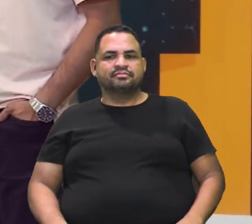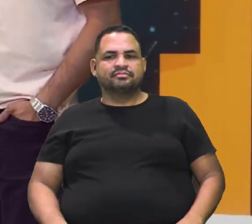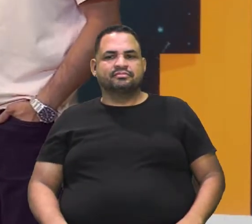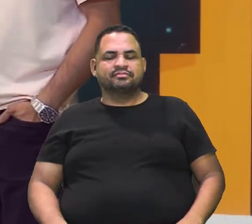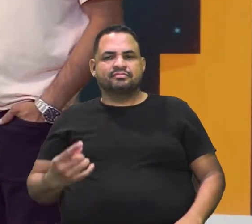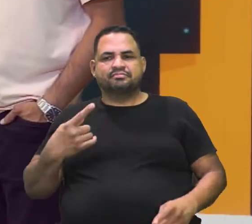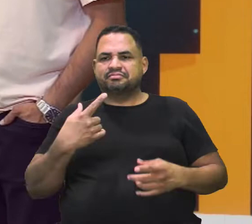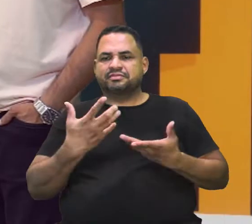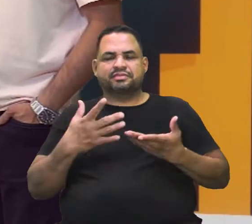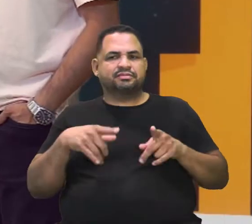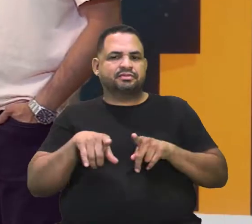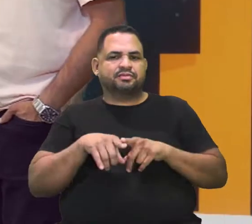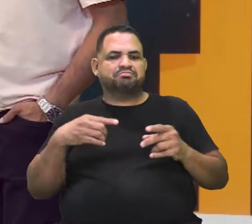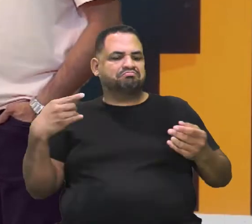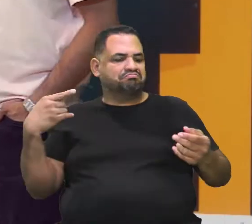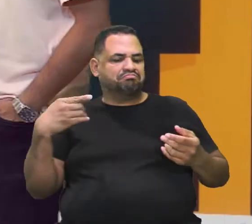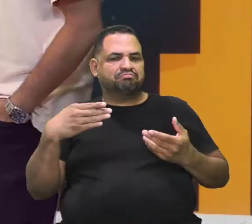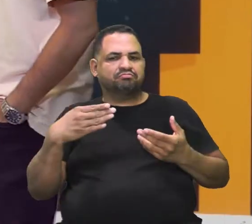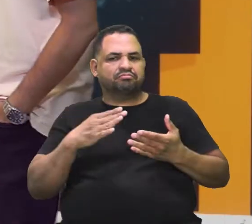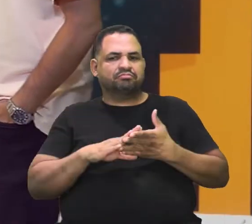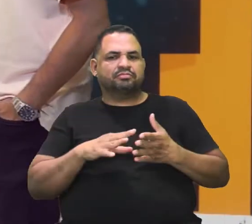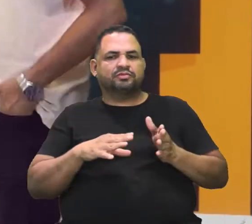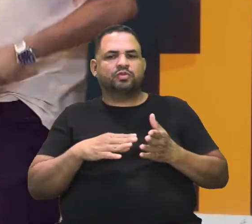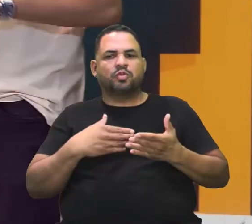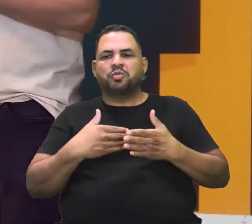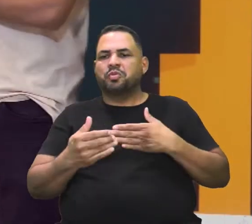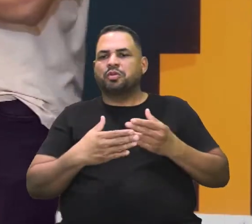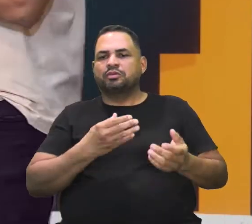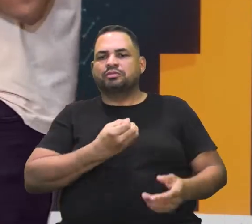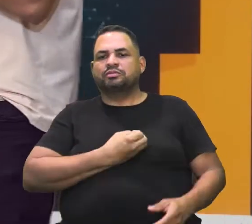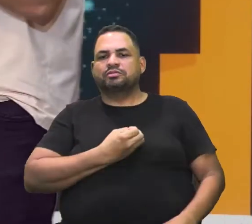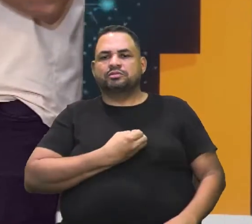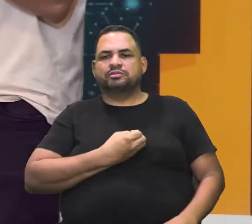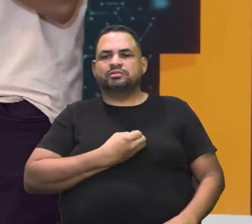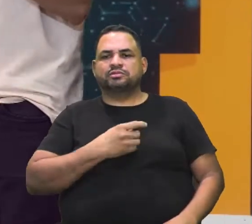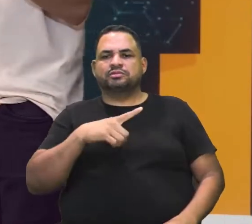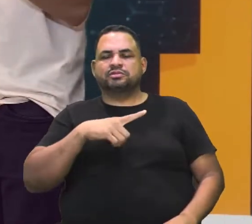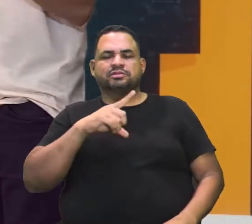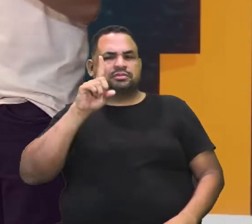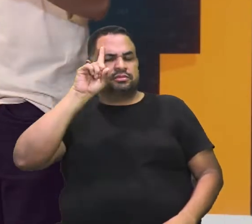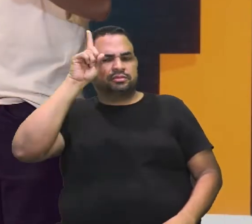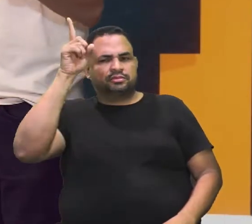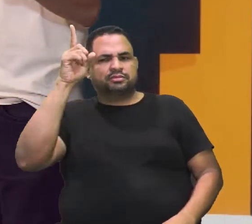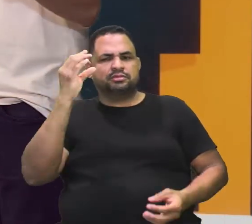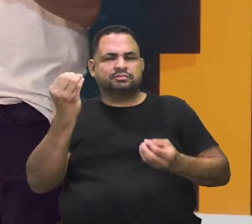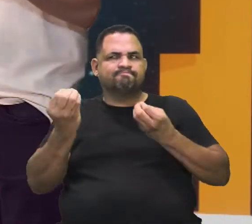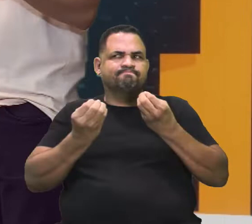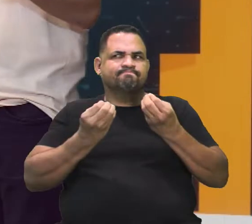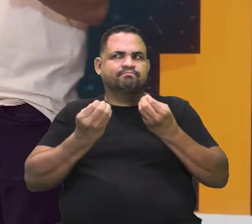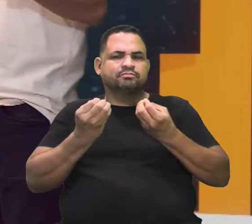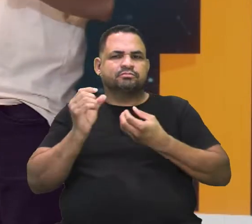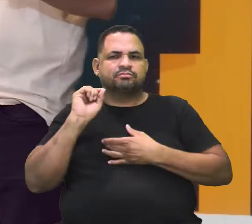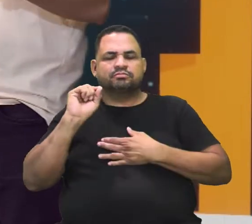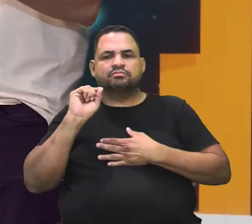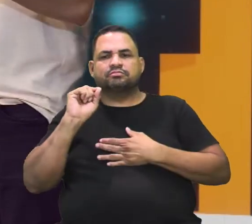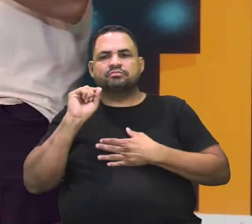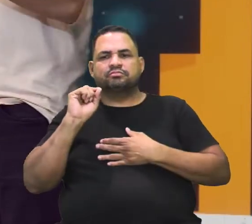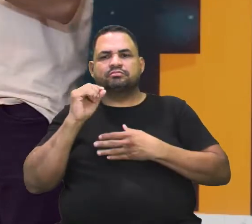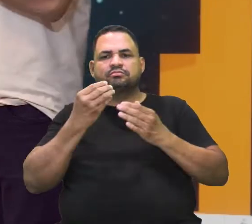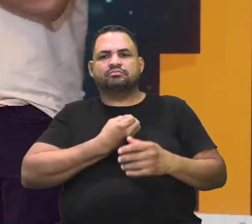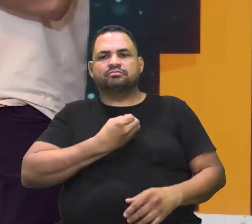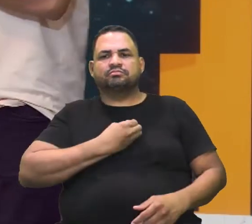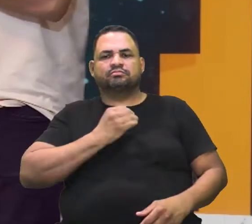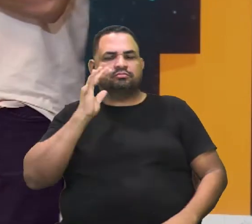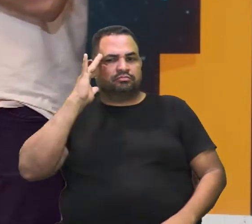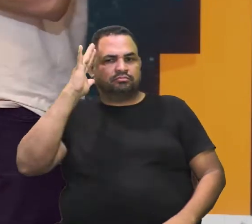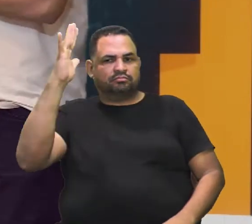como qualquer número quadrado perfeito com sinal negativo, aqui já tem já uma ideia lá na frente do que vai ser esse